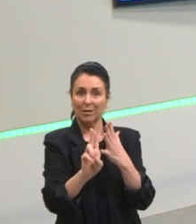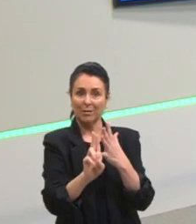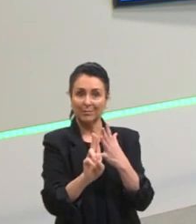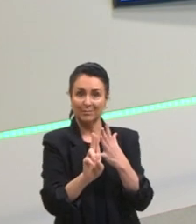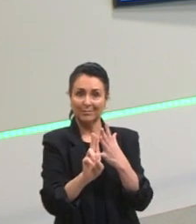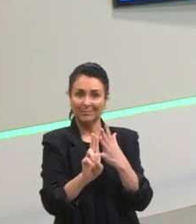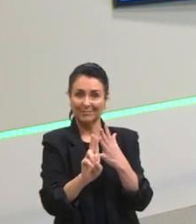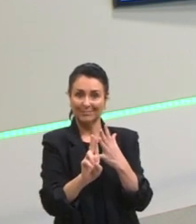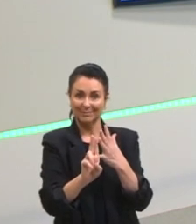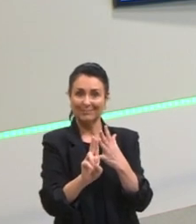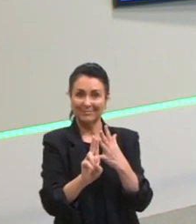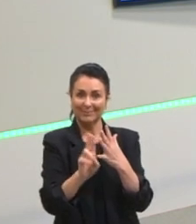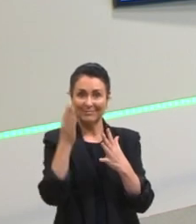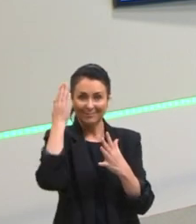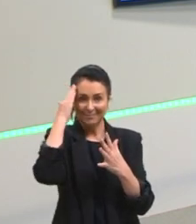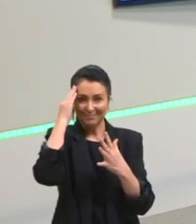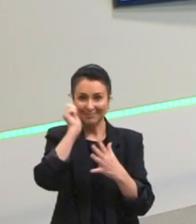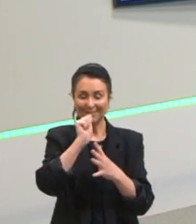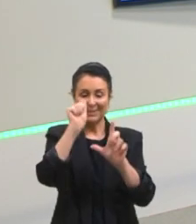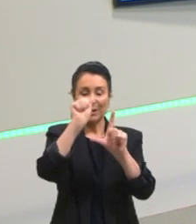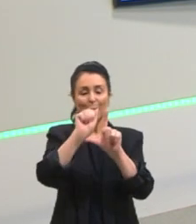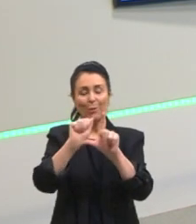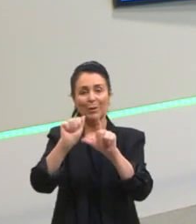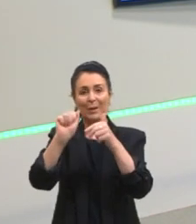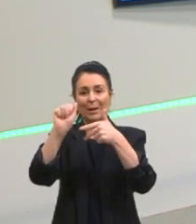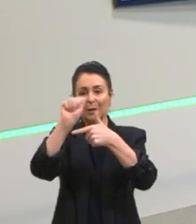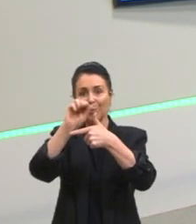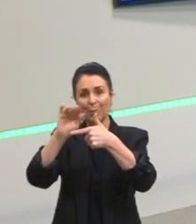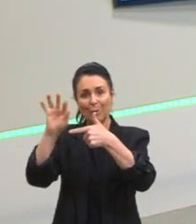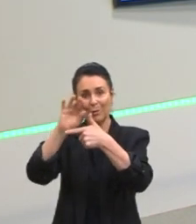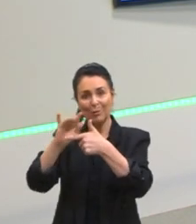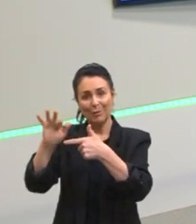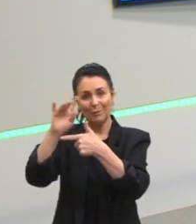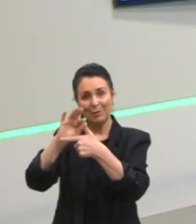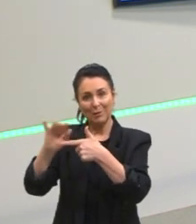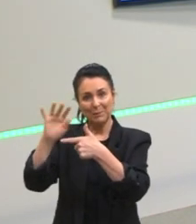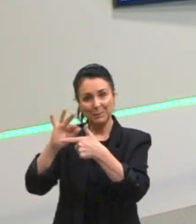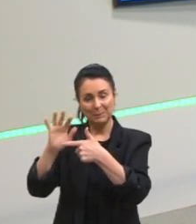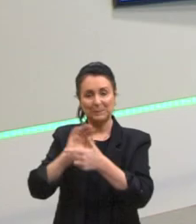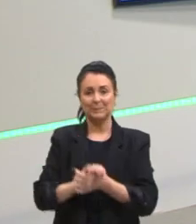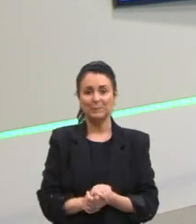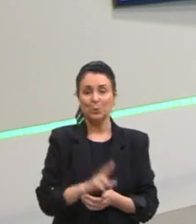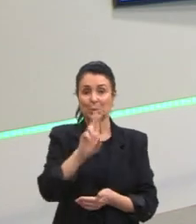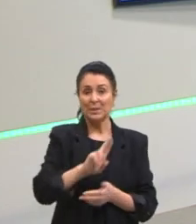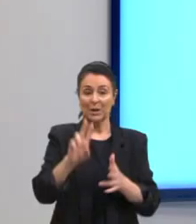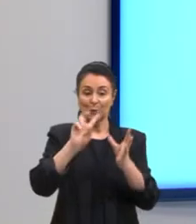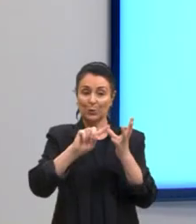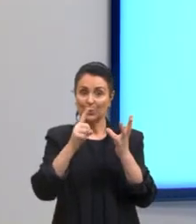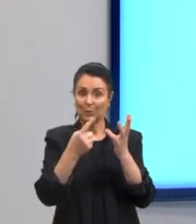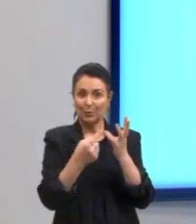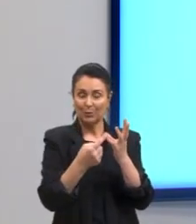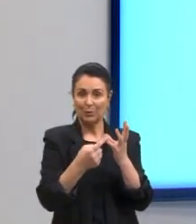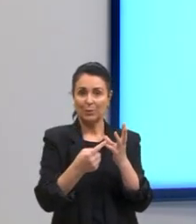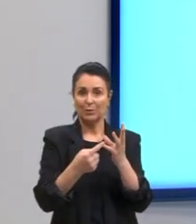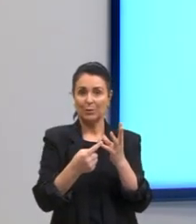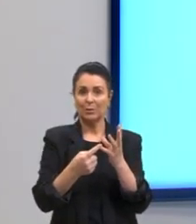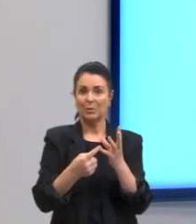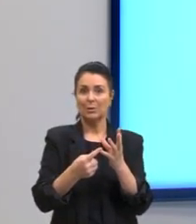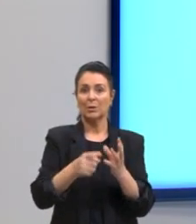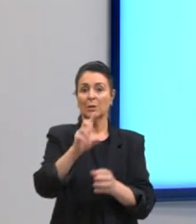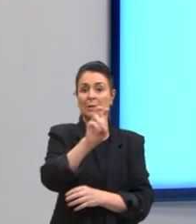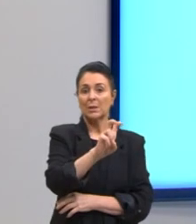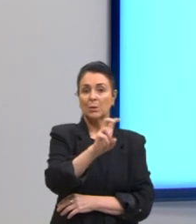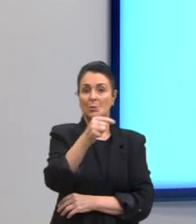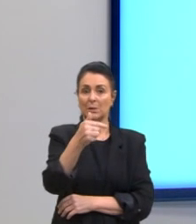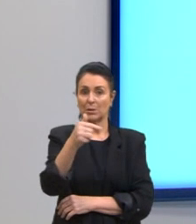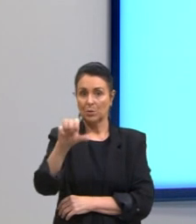do alfabeto, ok? Aqui, no caso ali das vogais. B, nós temos ali os 5, 7, 9,